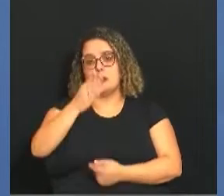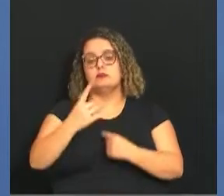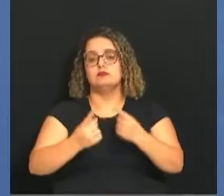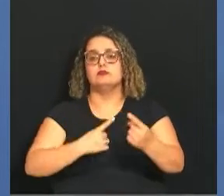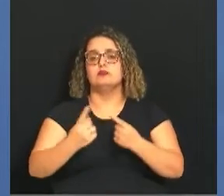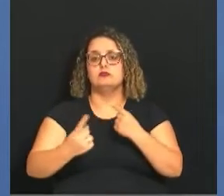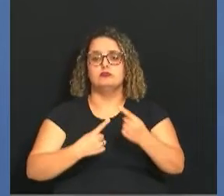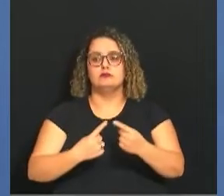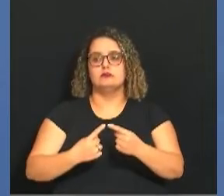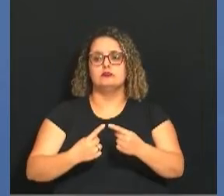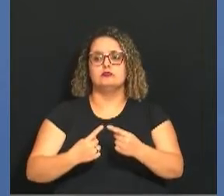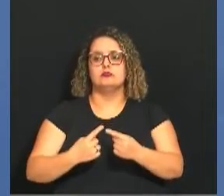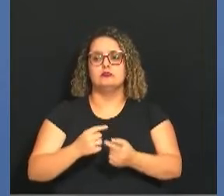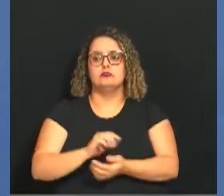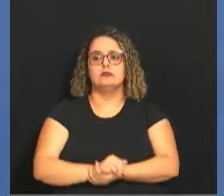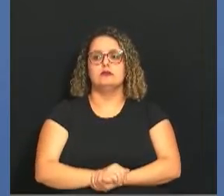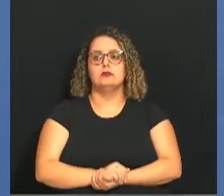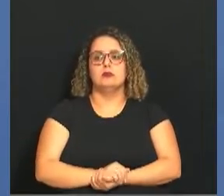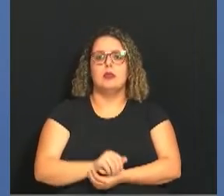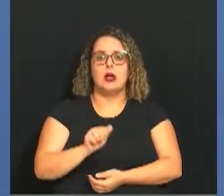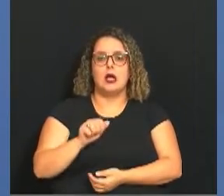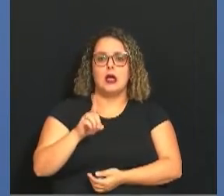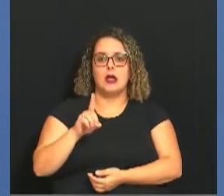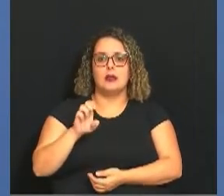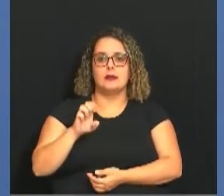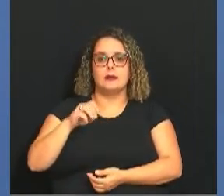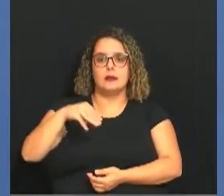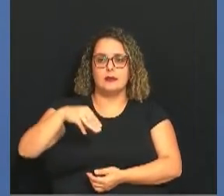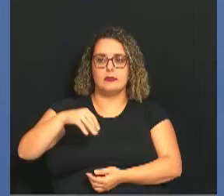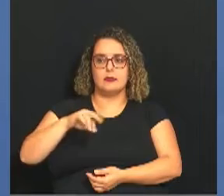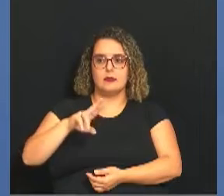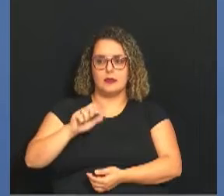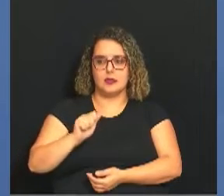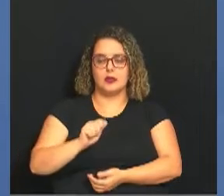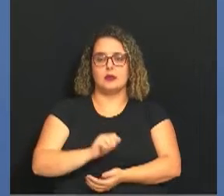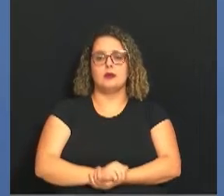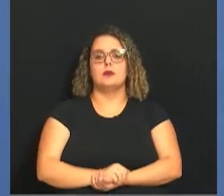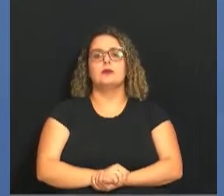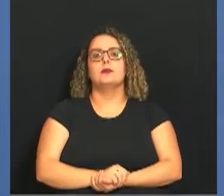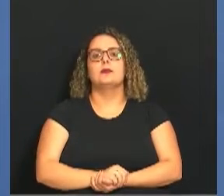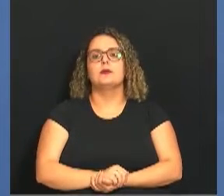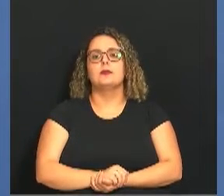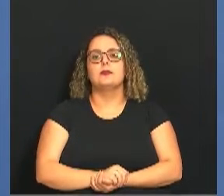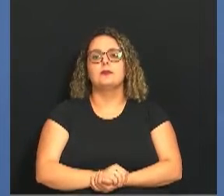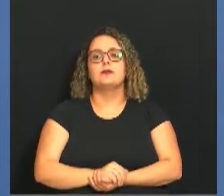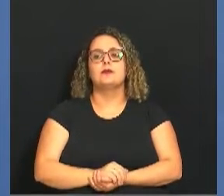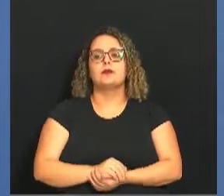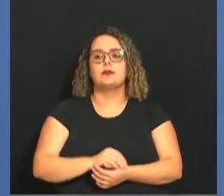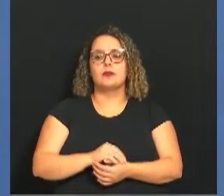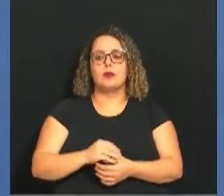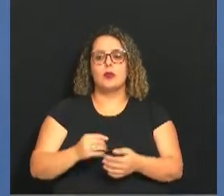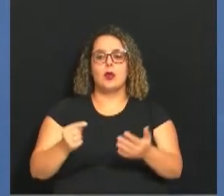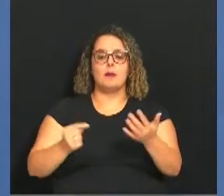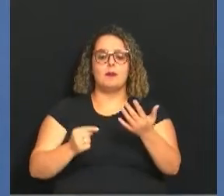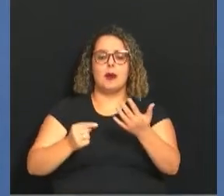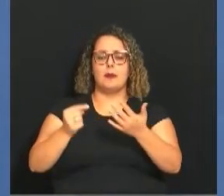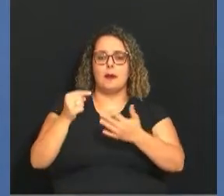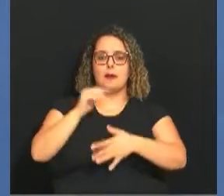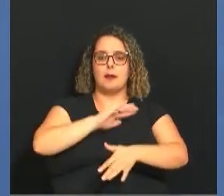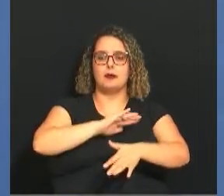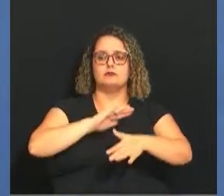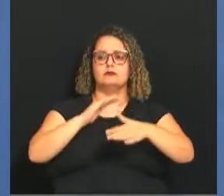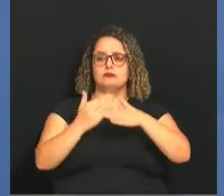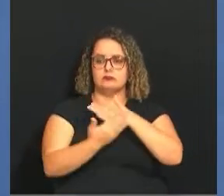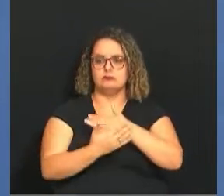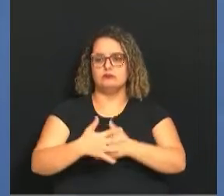rodovia Ademar Pereira de Barros, a Campinas Mogi, aos bairros Carlos Gomes, Gargantilha, Monte Belo 2 e Recanto